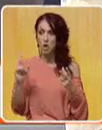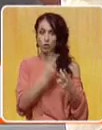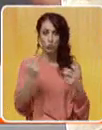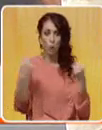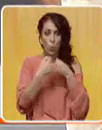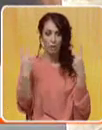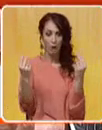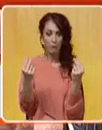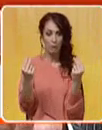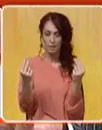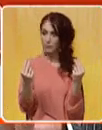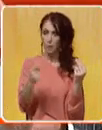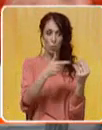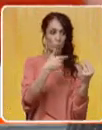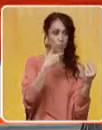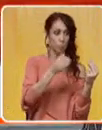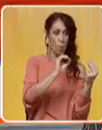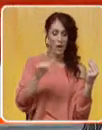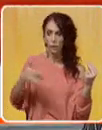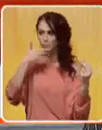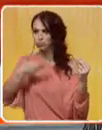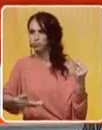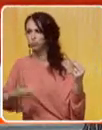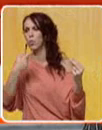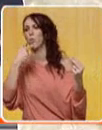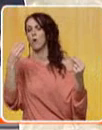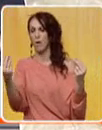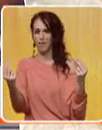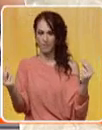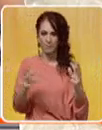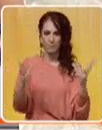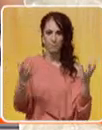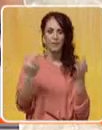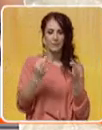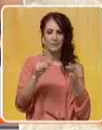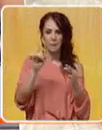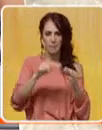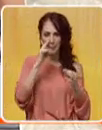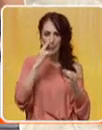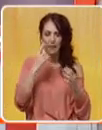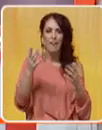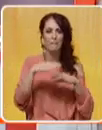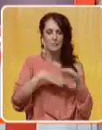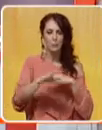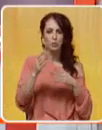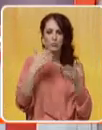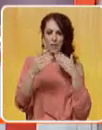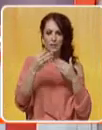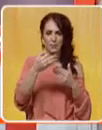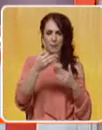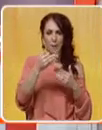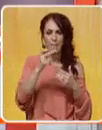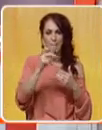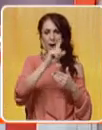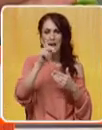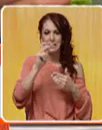e com o Norberto era a padinha é pá era a padinha Lar tudo é verdade padinho é um nome maravilhoso era aquilo era